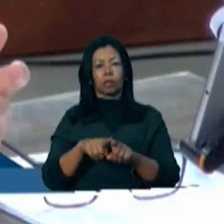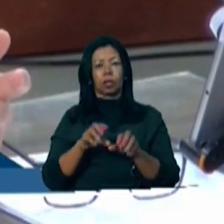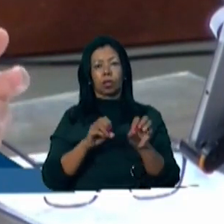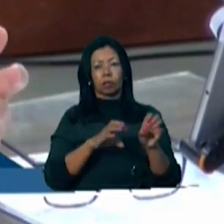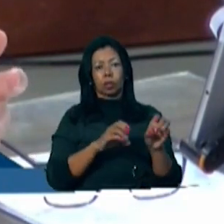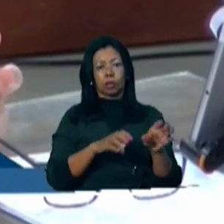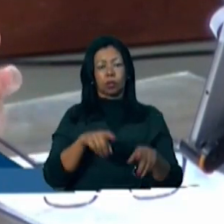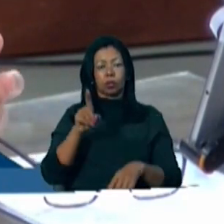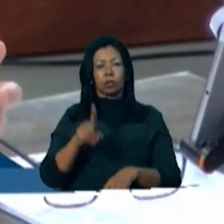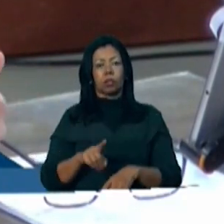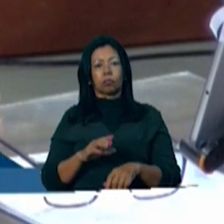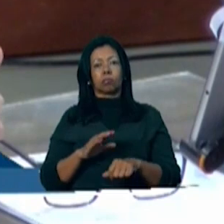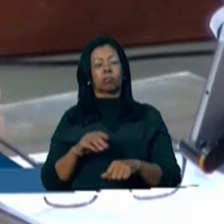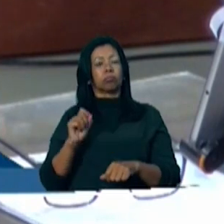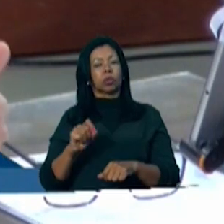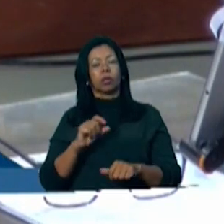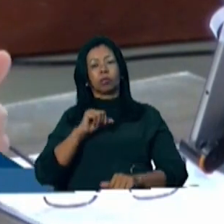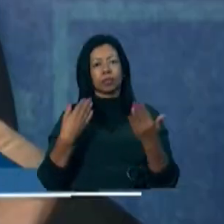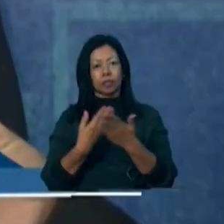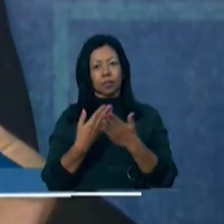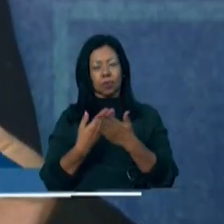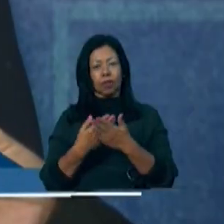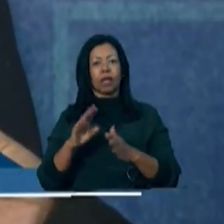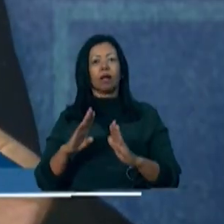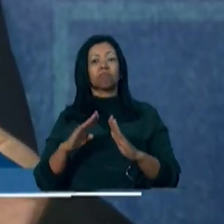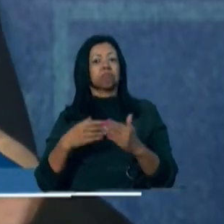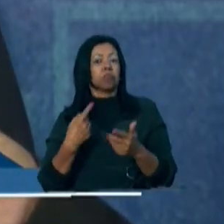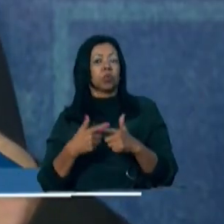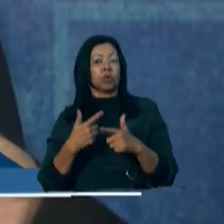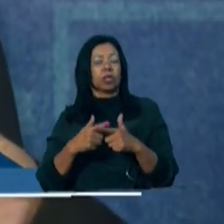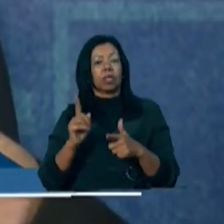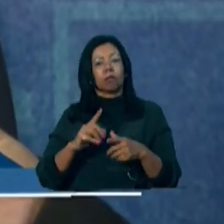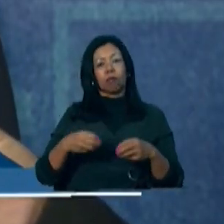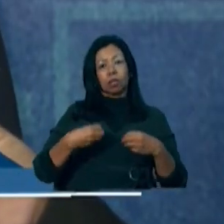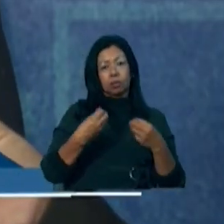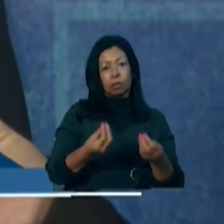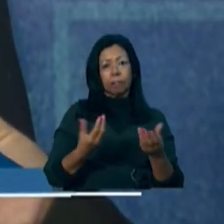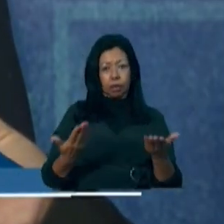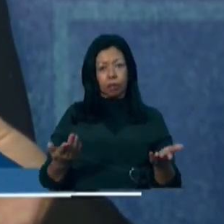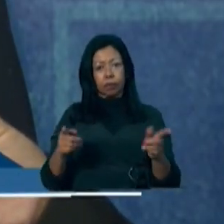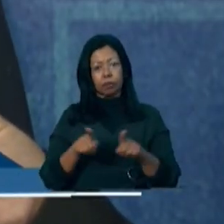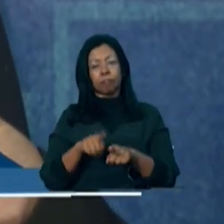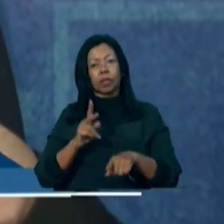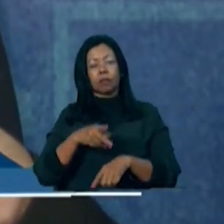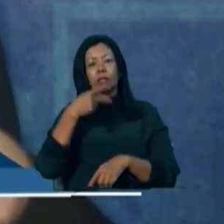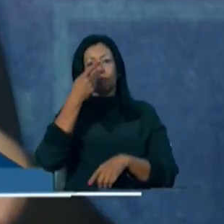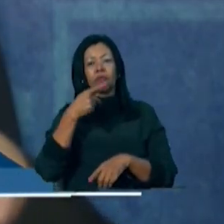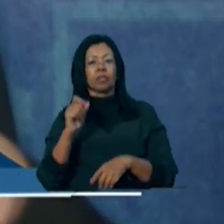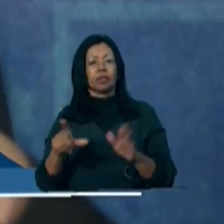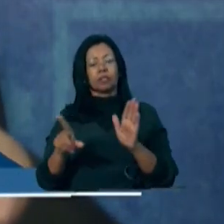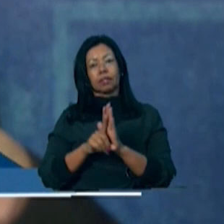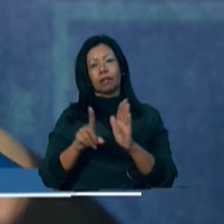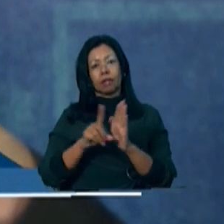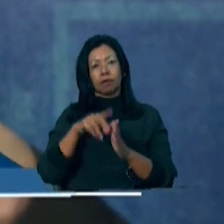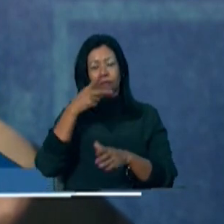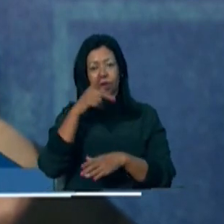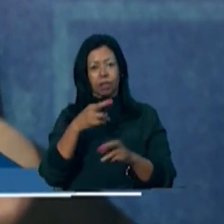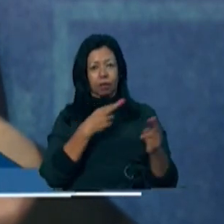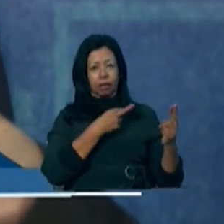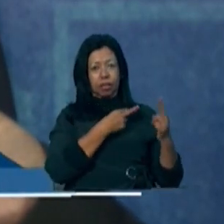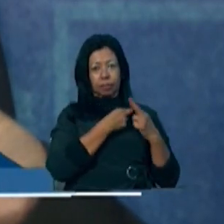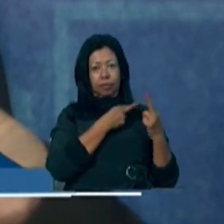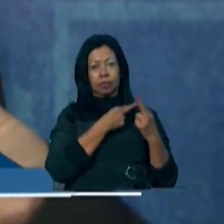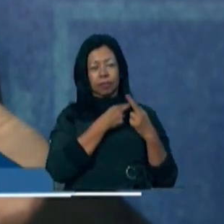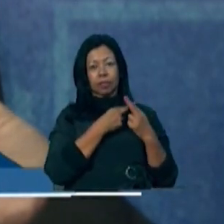repassado para as escolas as escolas que Ainda não receberam o motivo de não ter sido repassado e eu sempre ressalto e que essa lei diz da